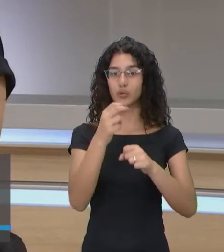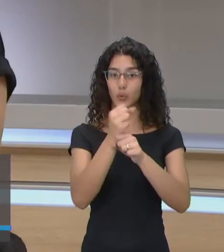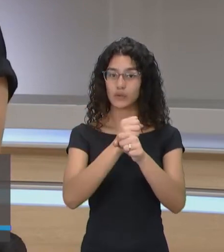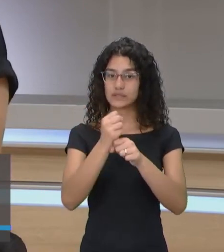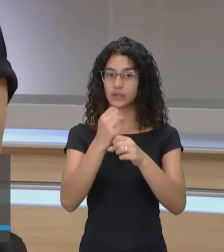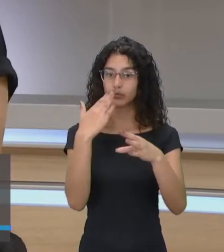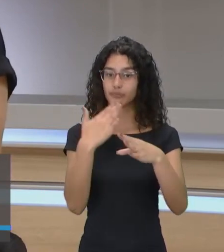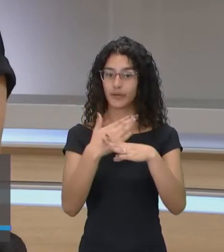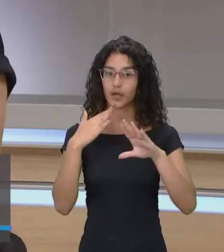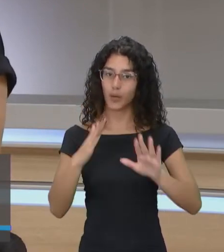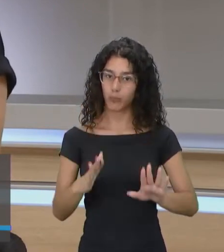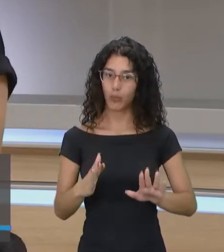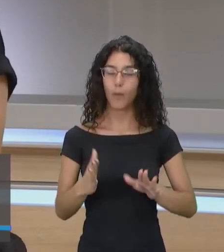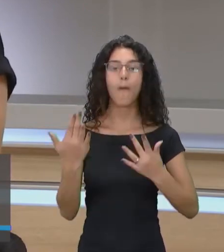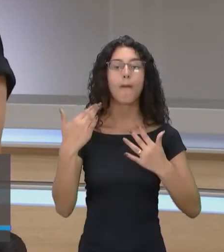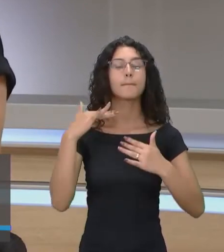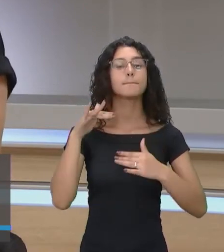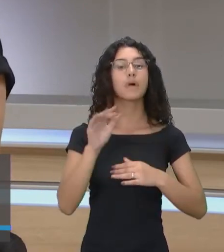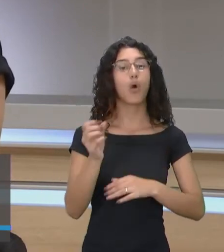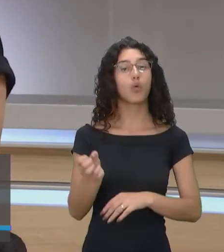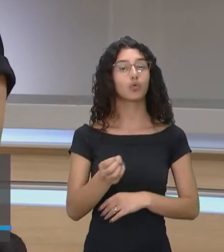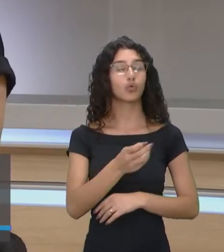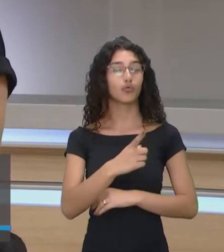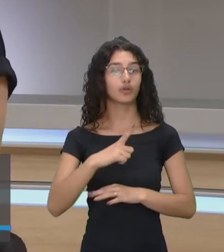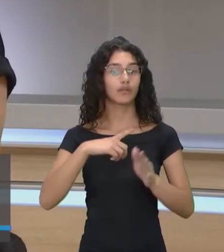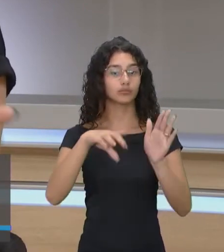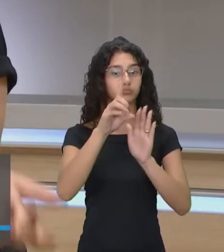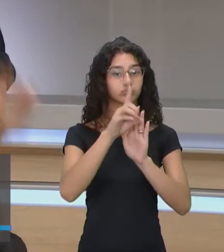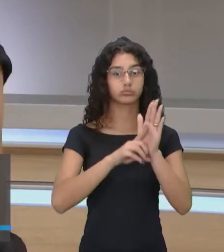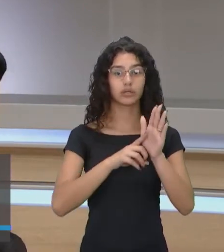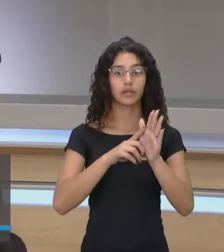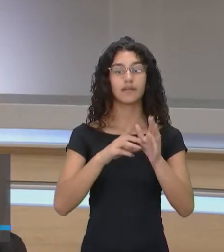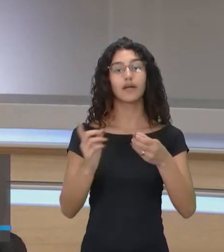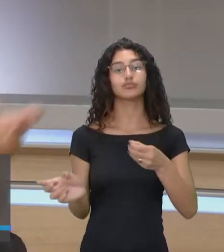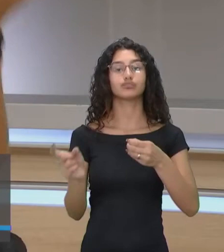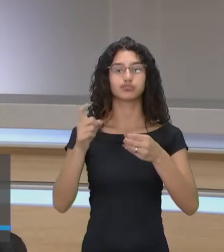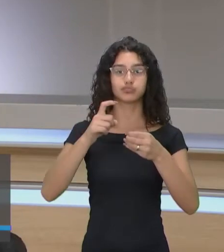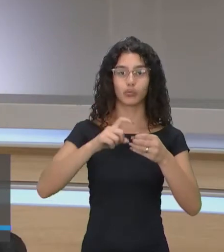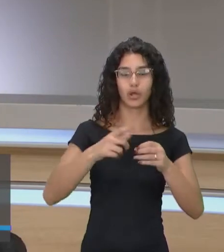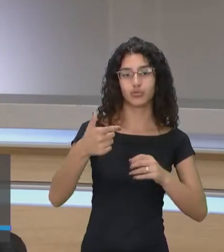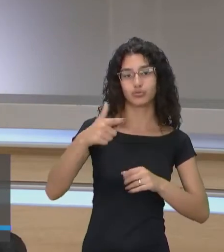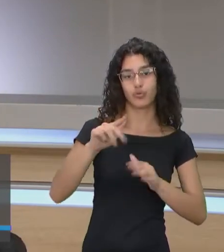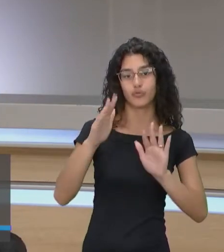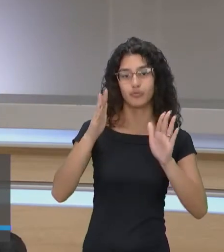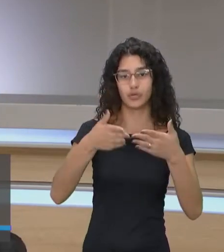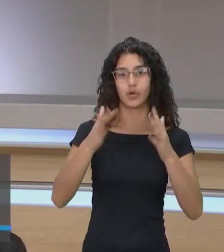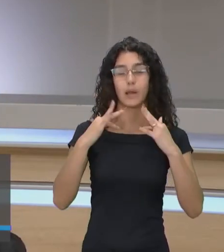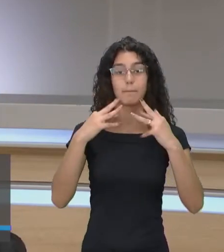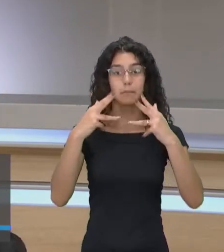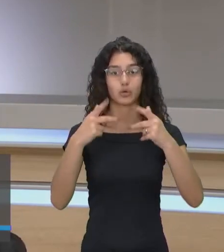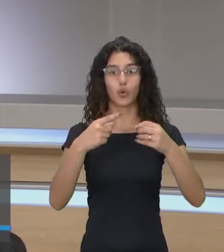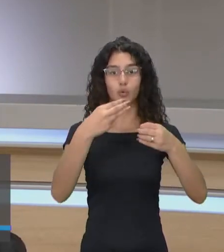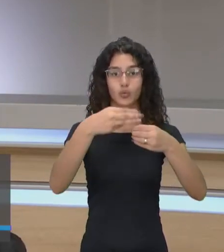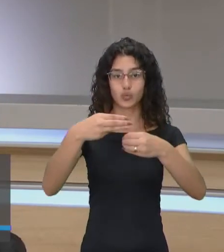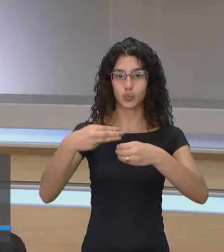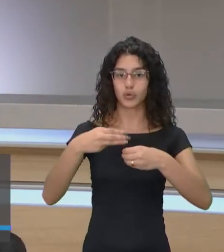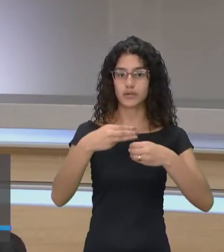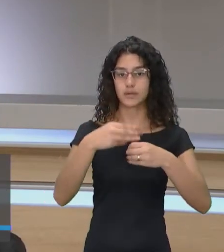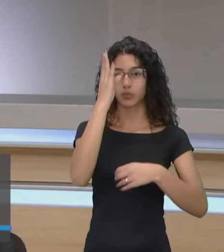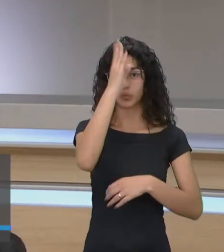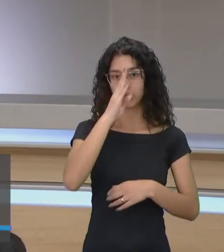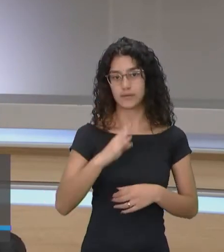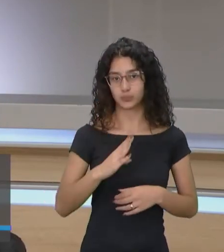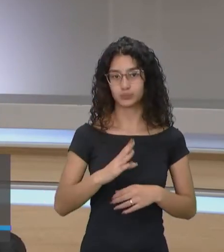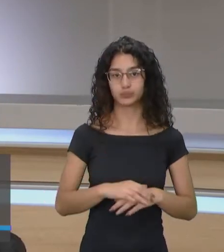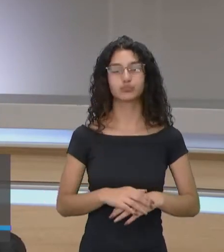foi extinta. Só que esse novo decreto federal, ele determina que ela vai voltar agora para todos os municípios do